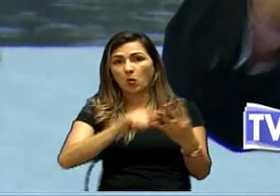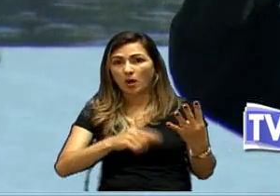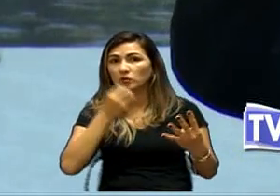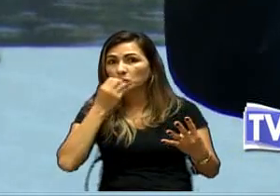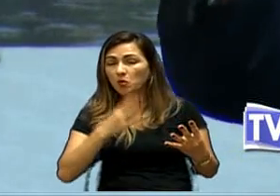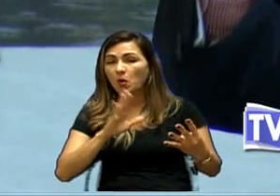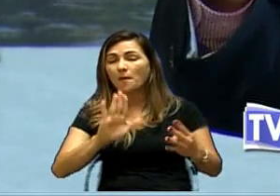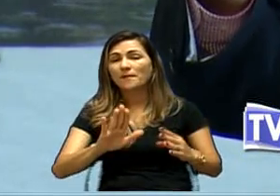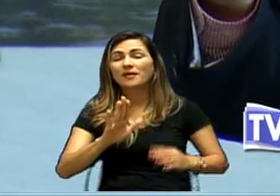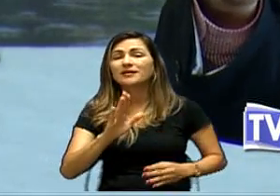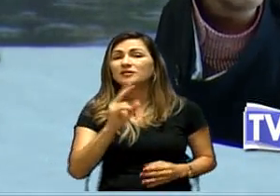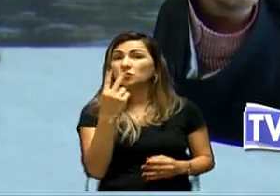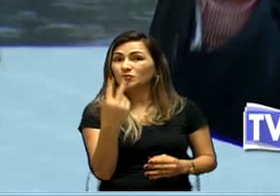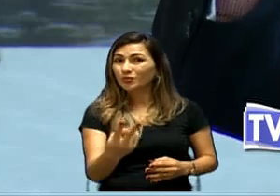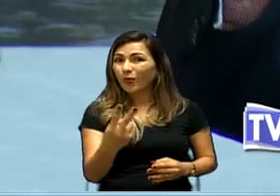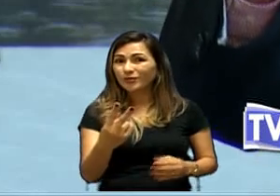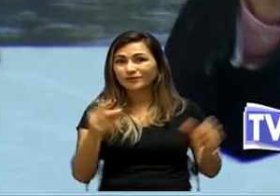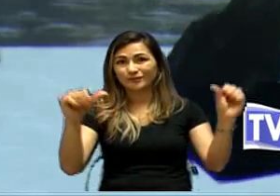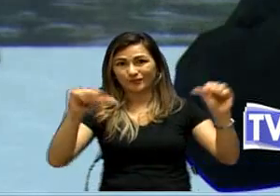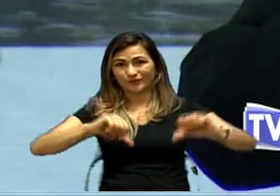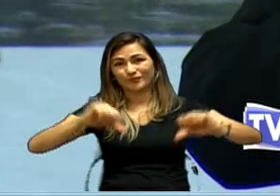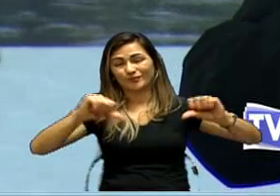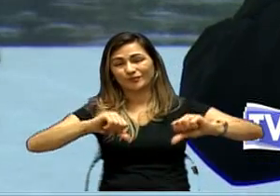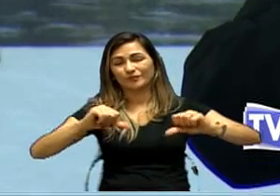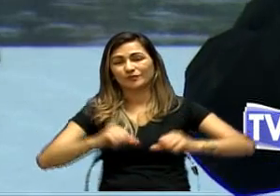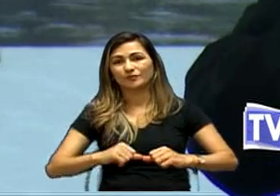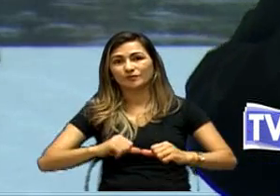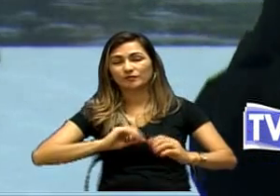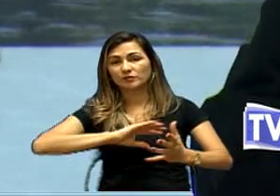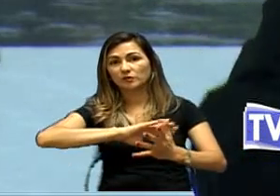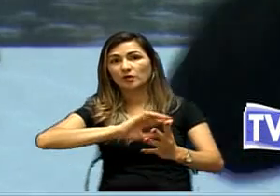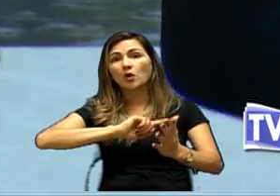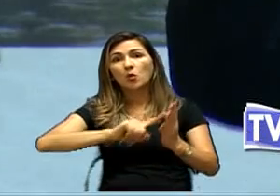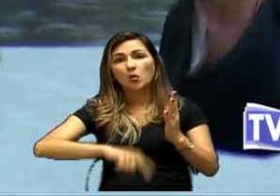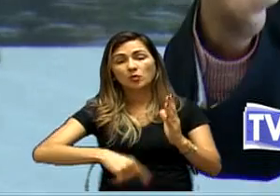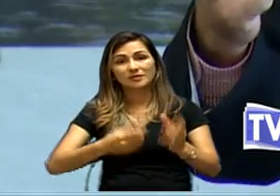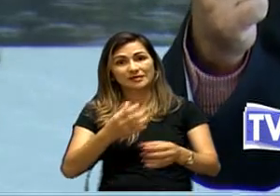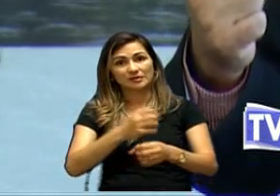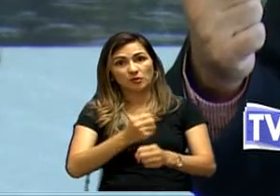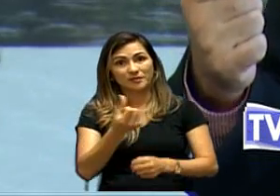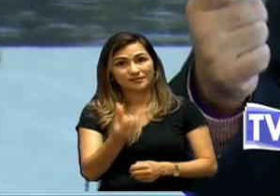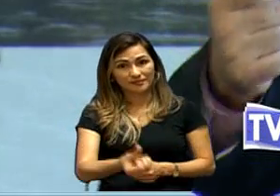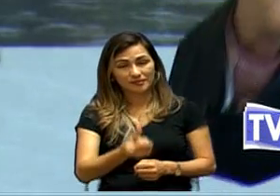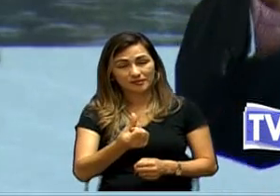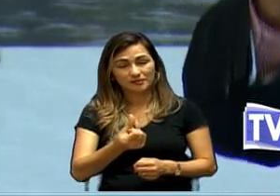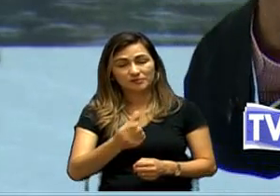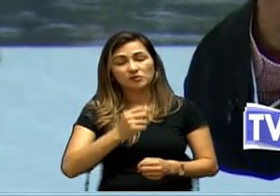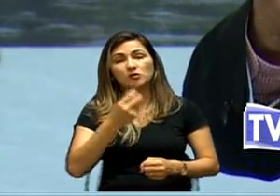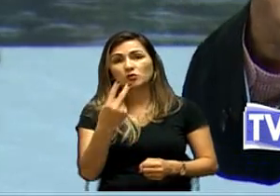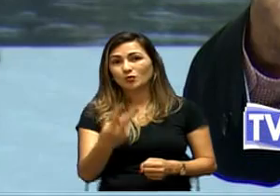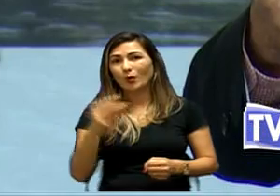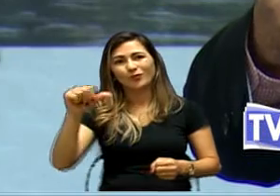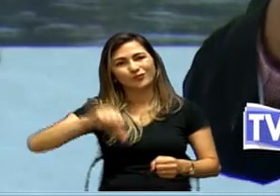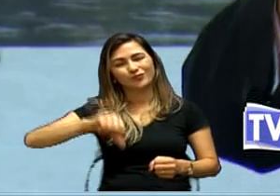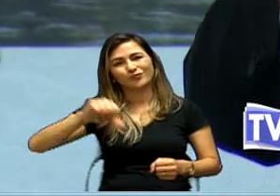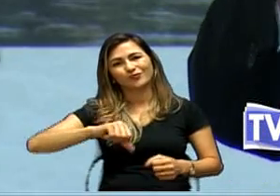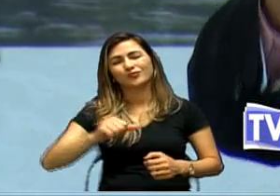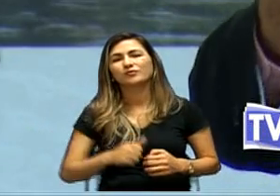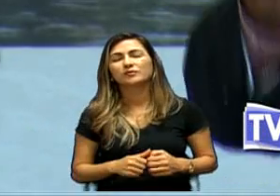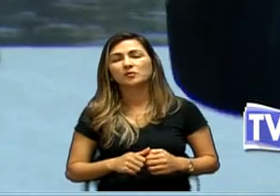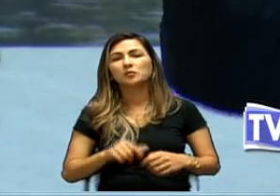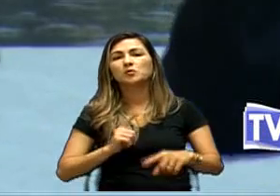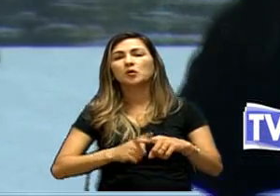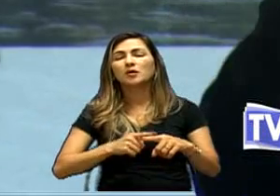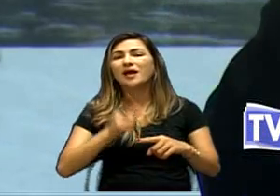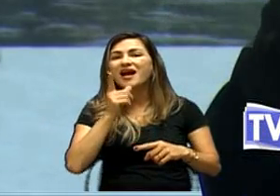vida no geral, vida animal. E também para a vida vegetal e mineral também, já que contamina